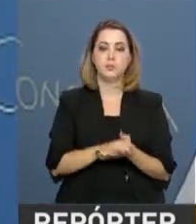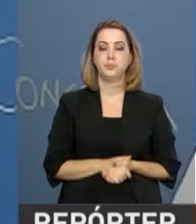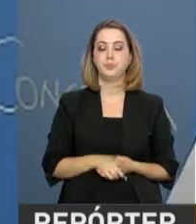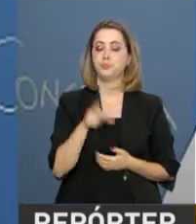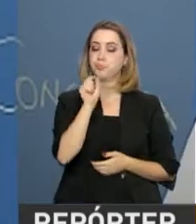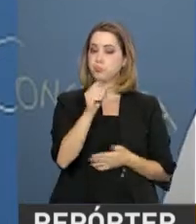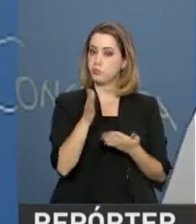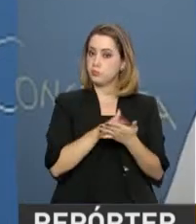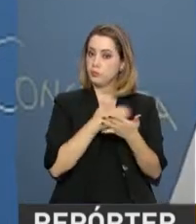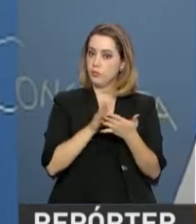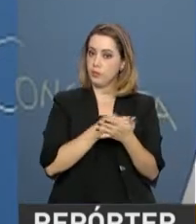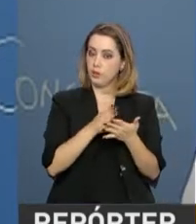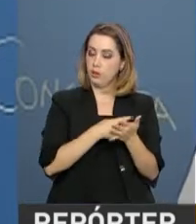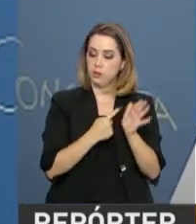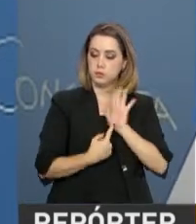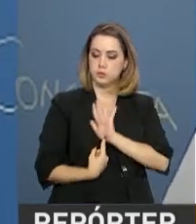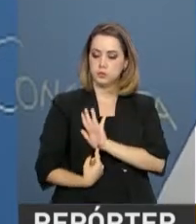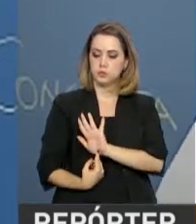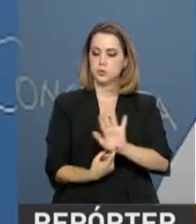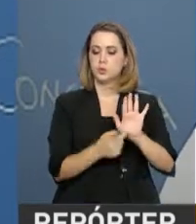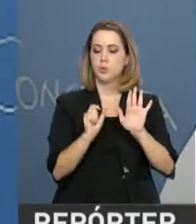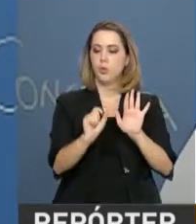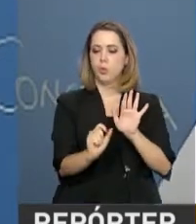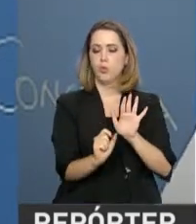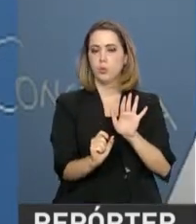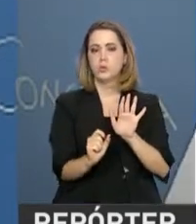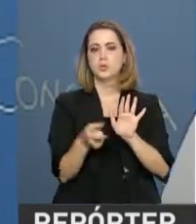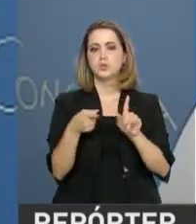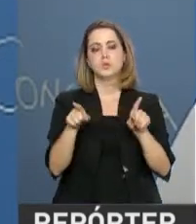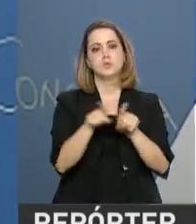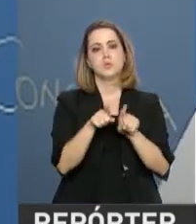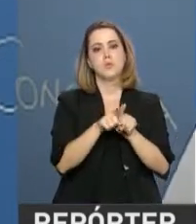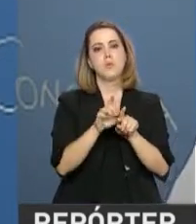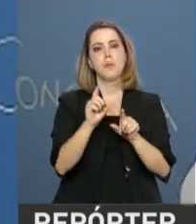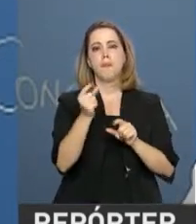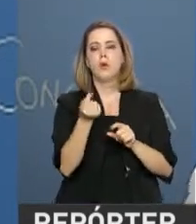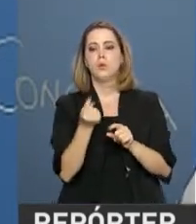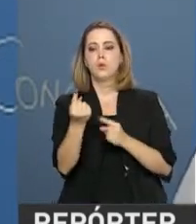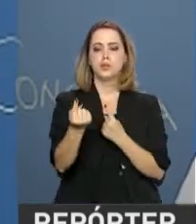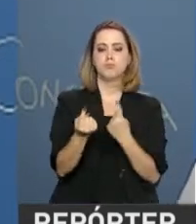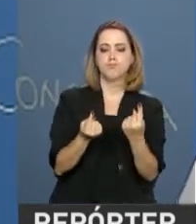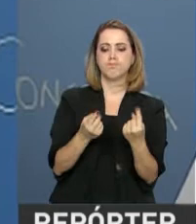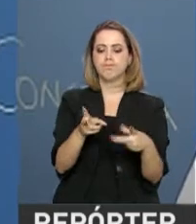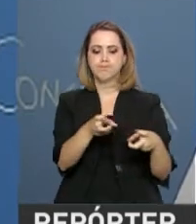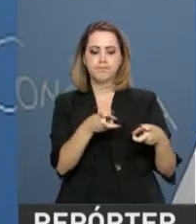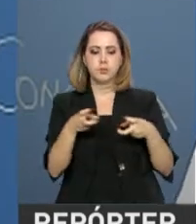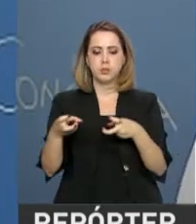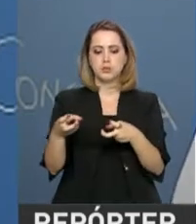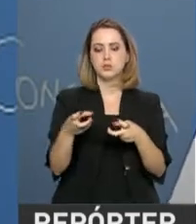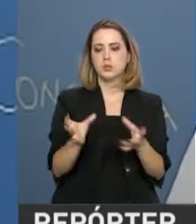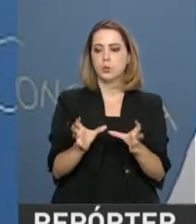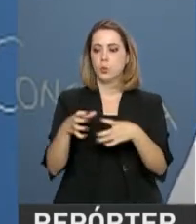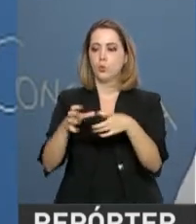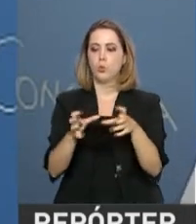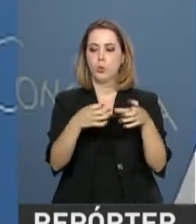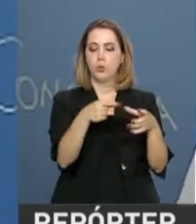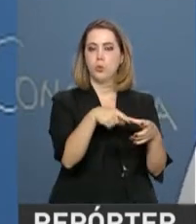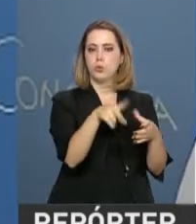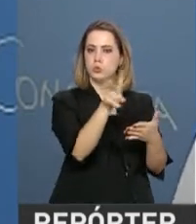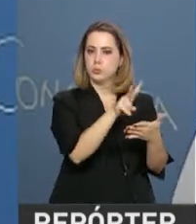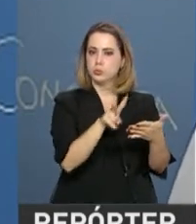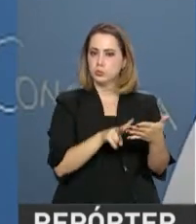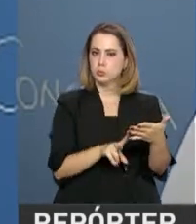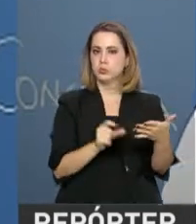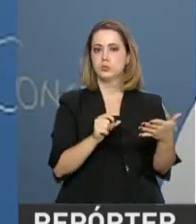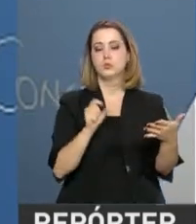o que é o respeito aos direitos humanos o que são as competências o que vai ser avaliado em cada uma das competências processo de